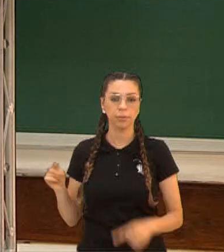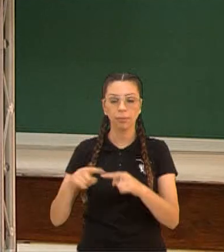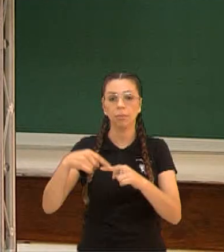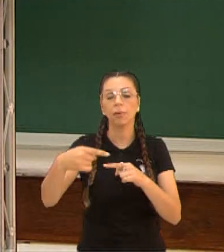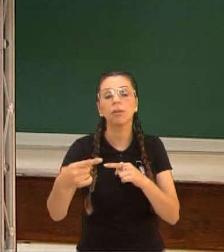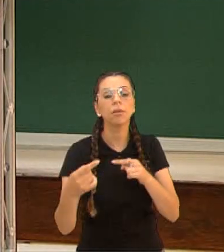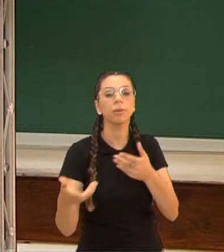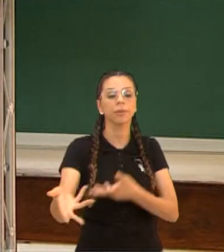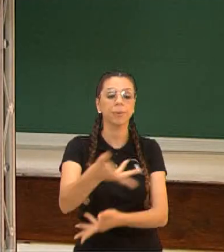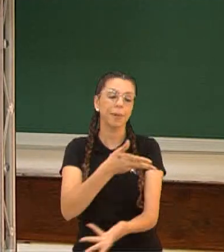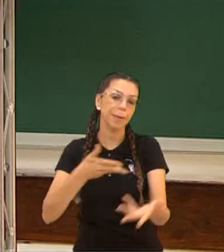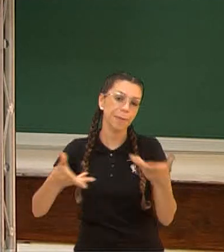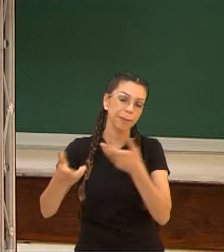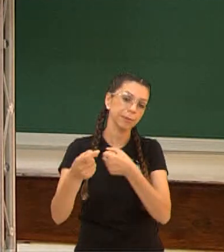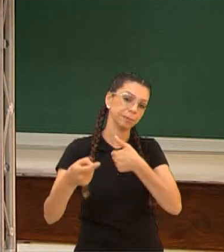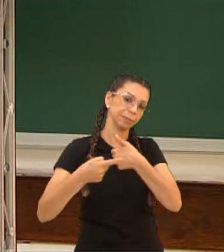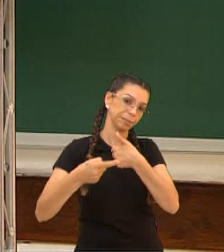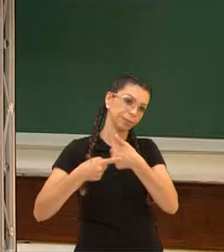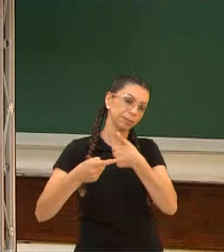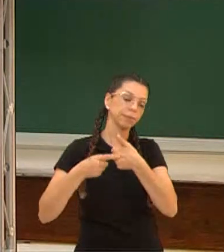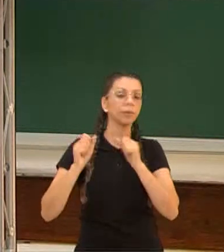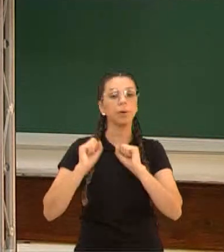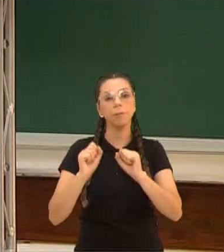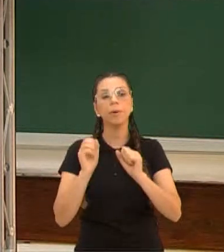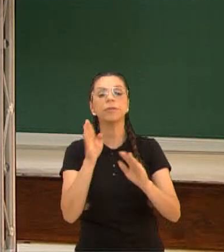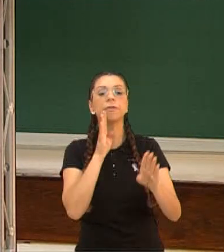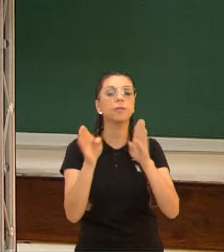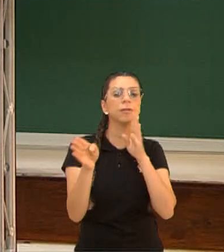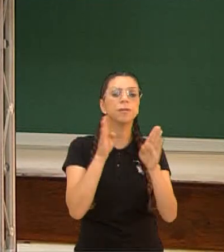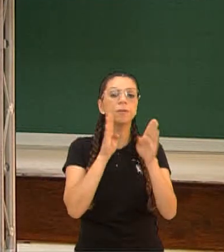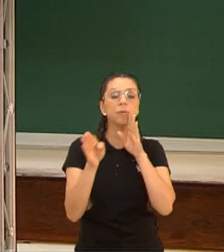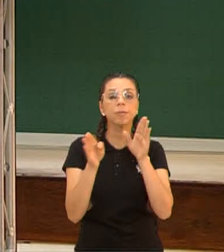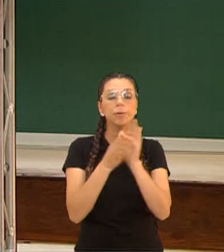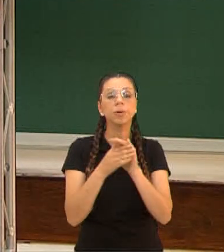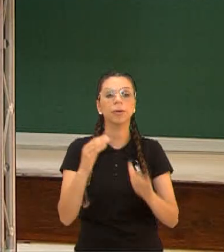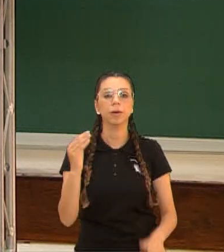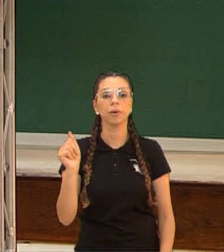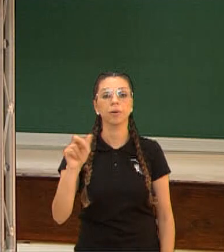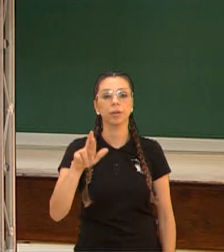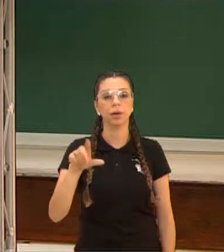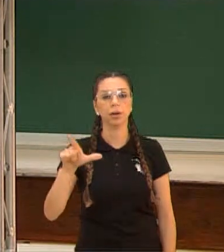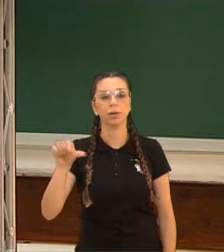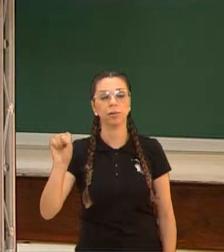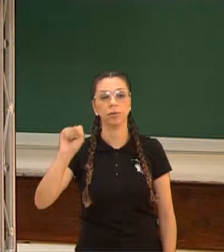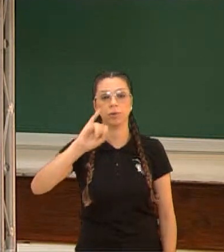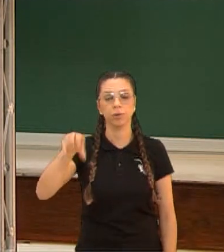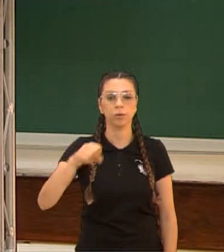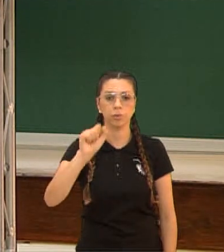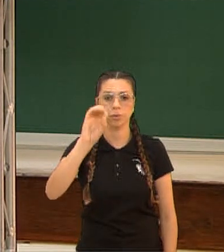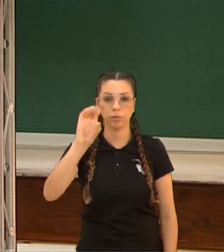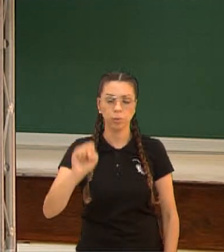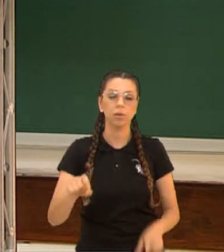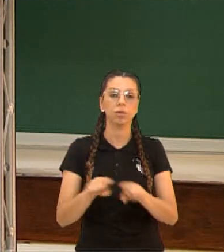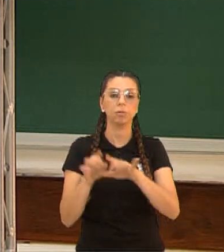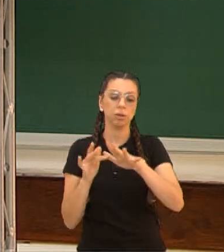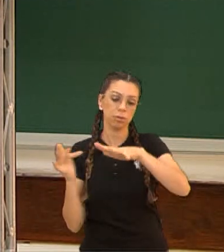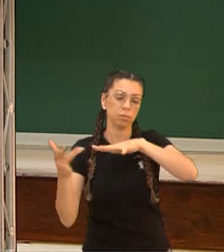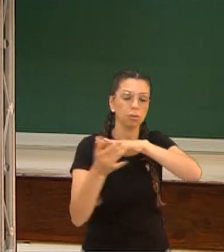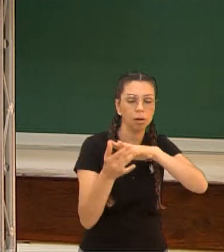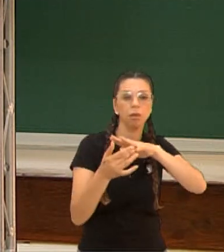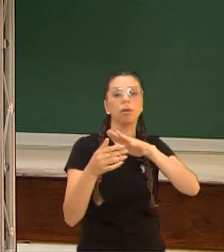depois compartilhe e curte, né? Pode ser lá no meu Facebook, que é Carlos José, que eu estou lá, tá? Nas redes sociais, o pessoal que estiver me mandando